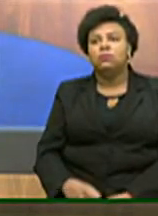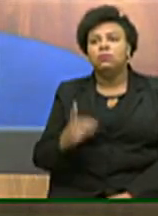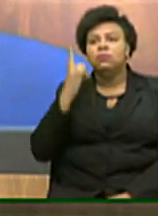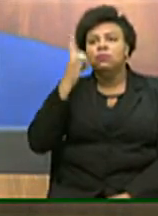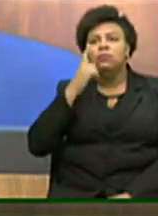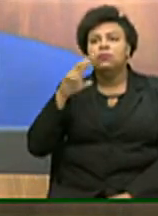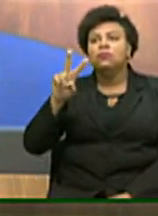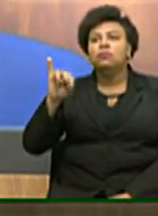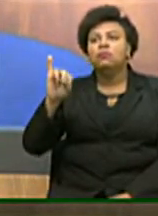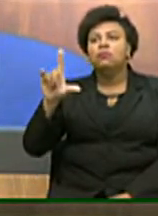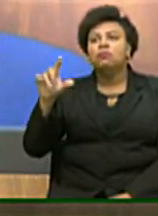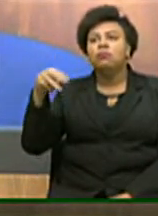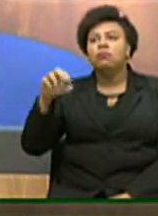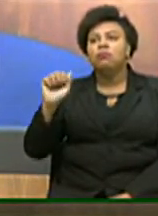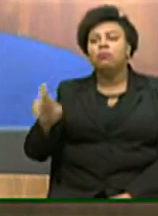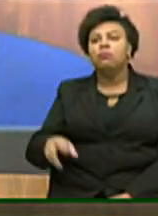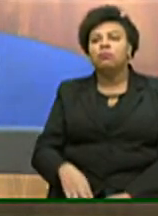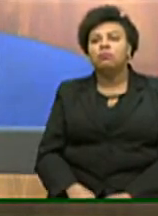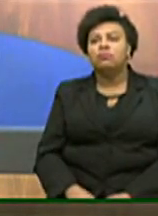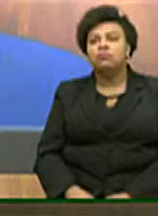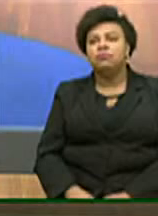Deputado Vilmar Lourenço.